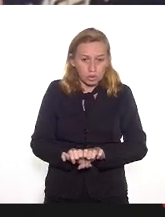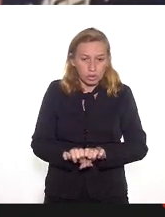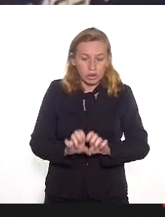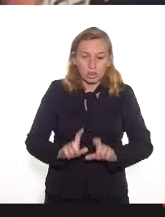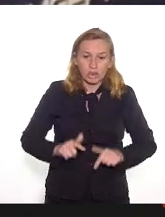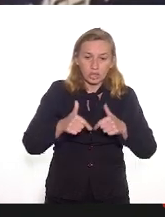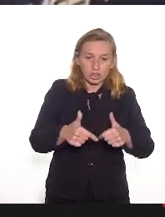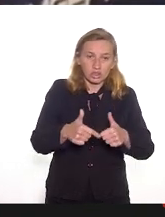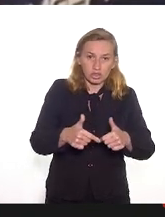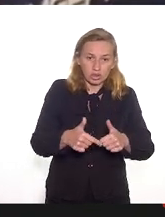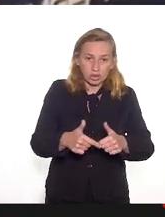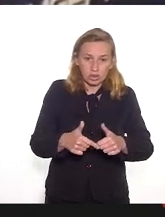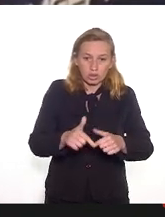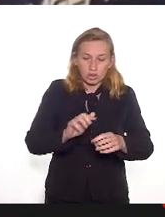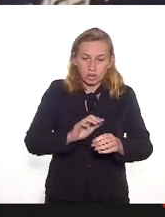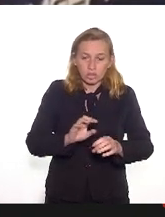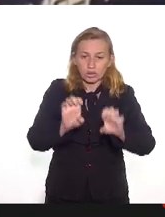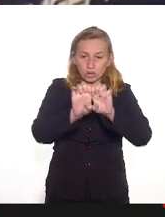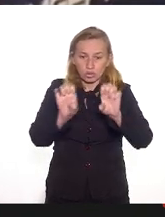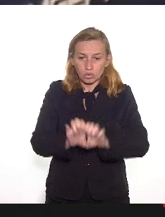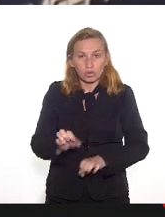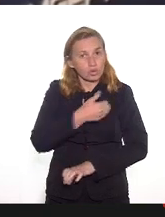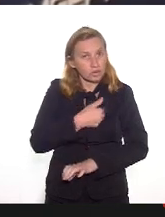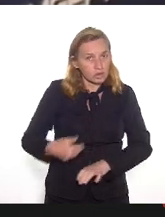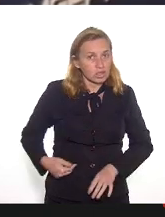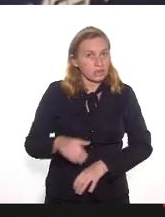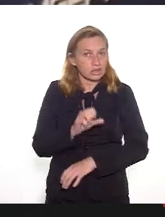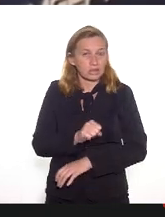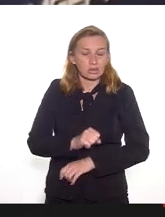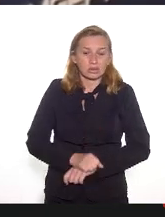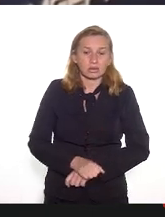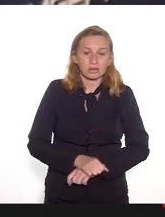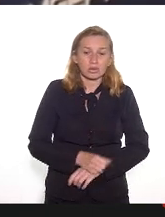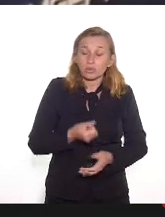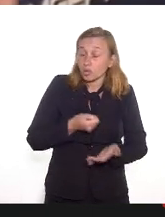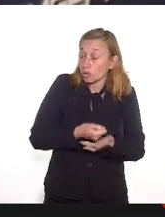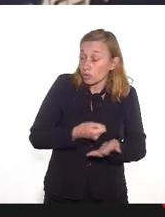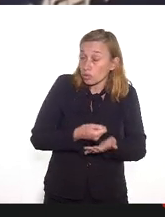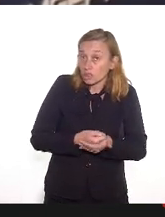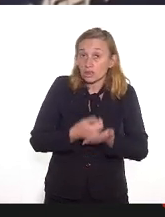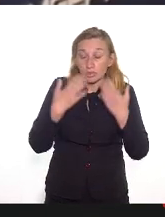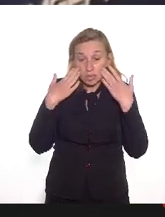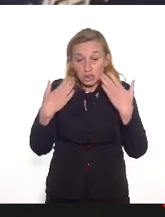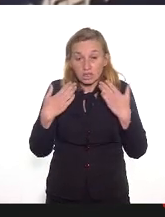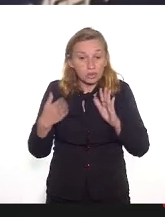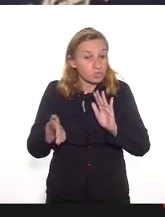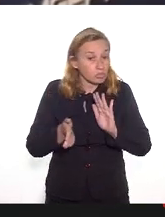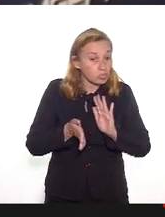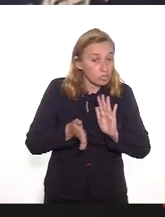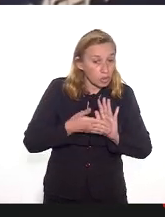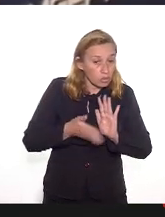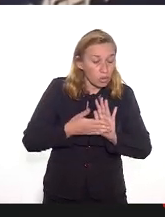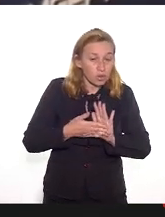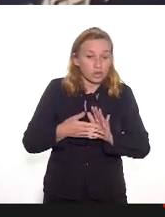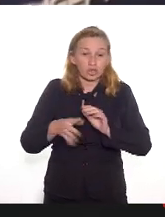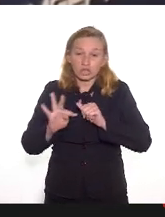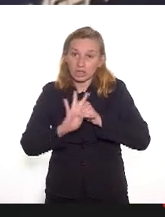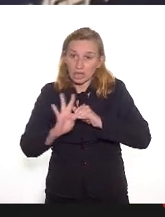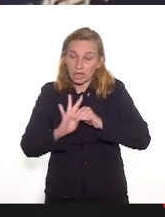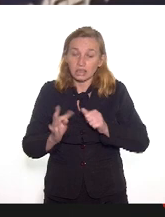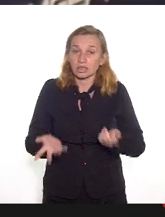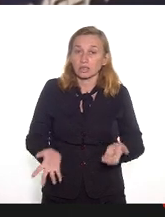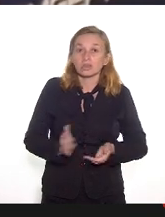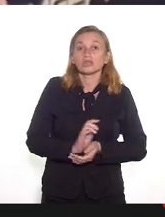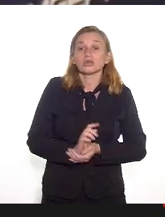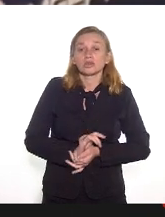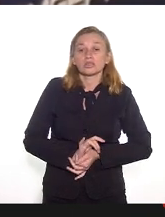atuar sobre essa estrutura de governança, né? Cobrando, apresentando propostas técnicas.